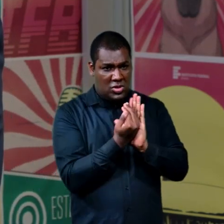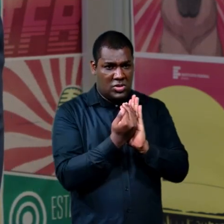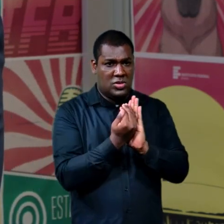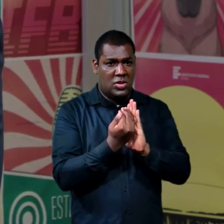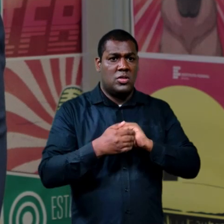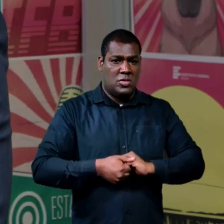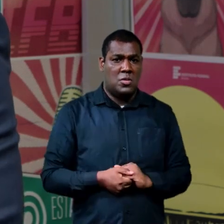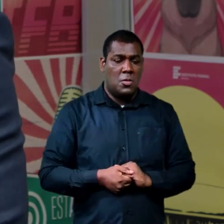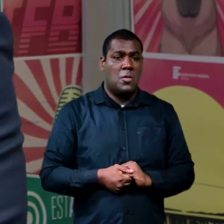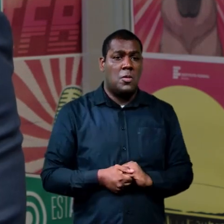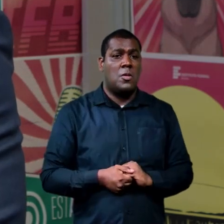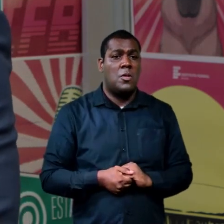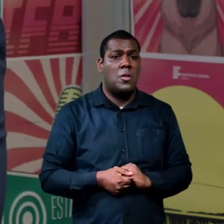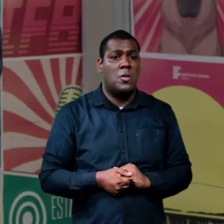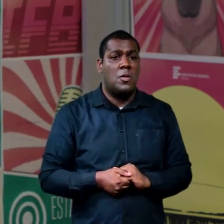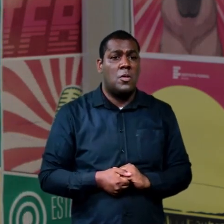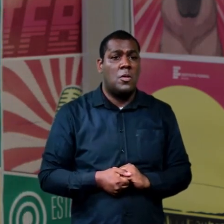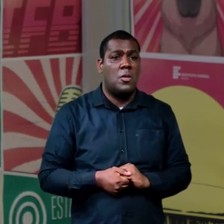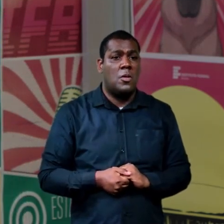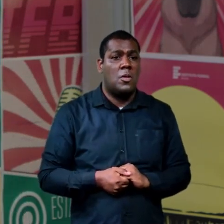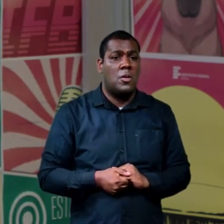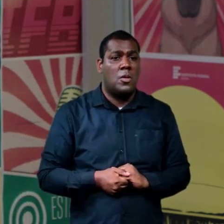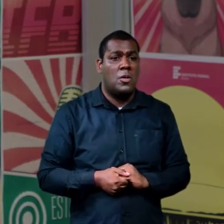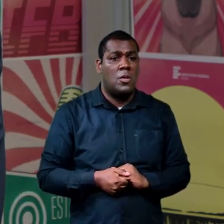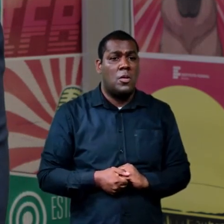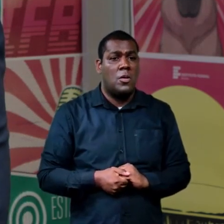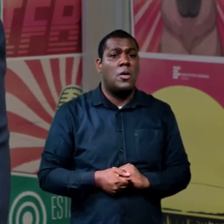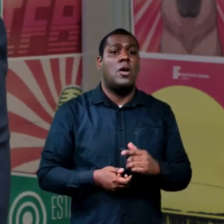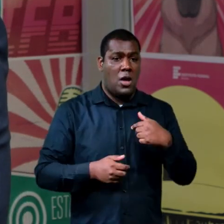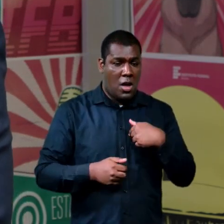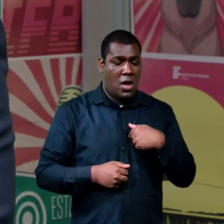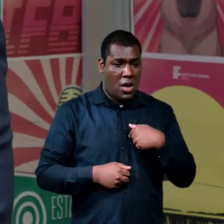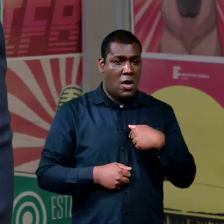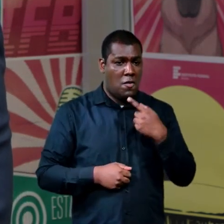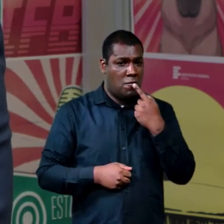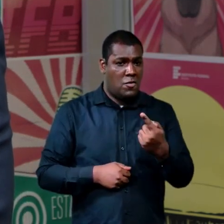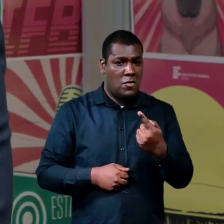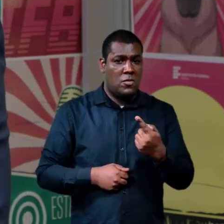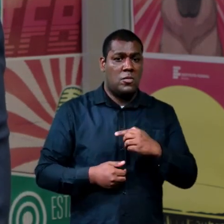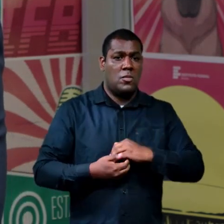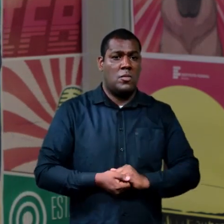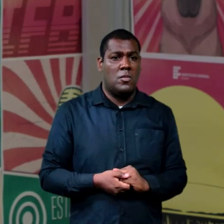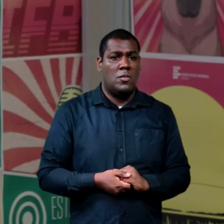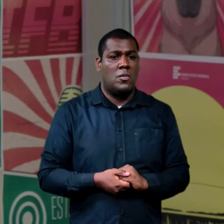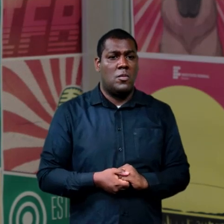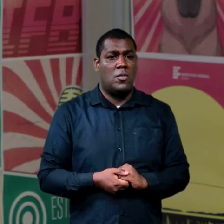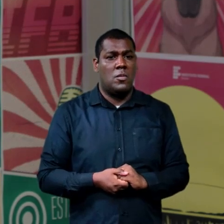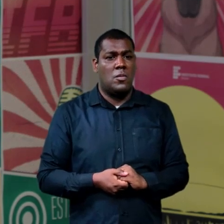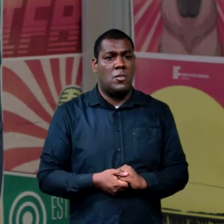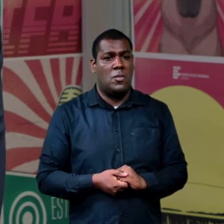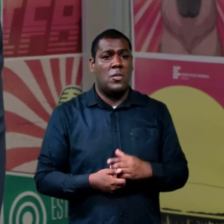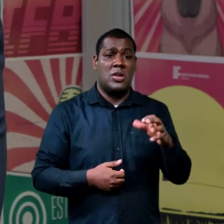público, não se pode invocar, e eu já estou afirmando, não se pode invocar